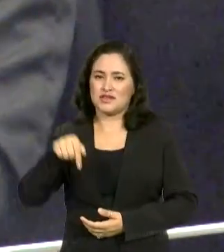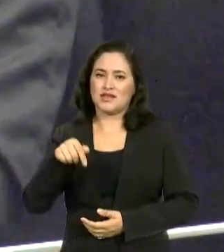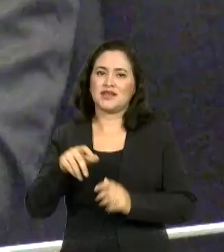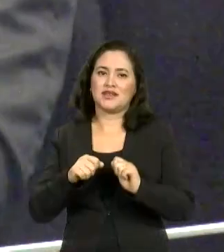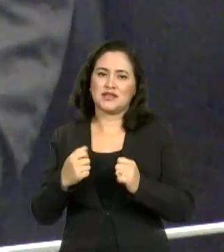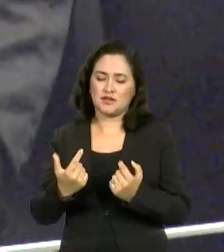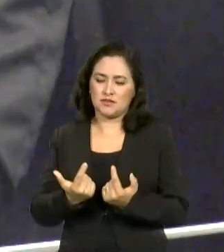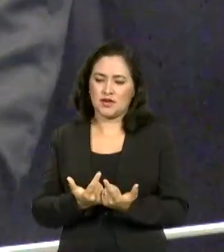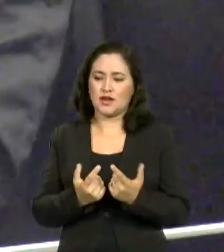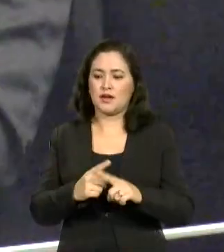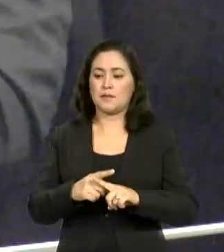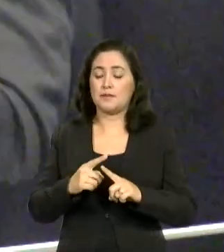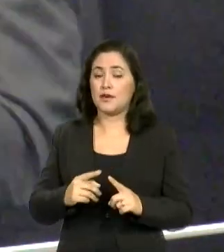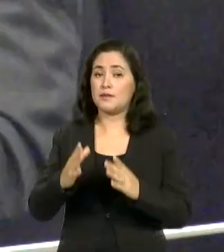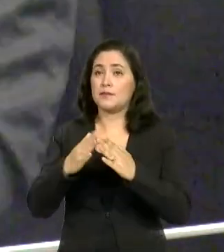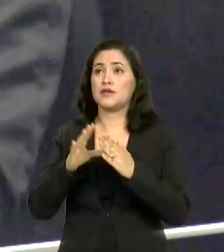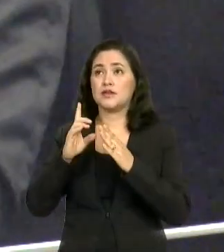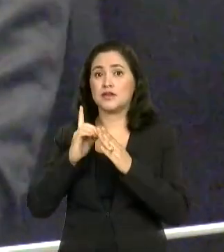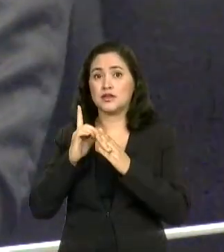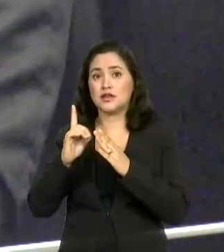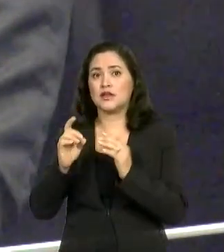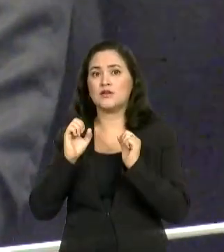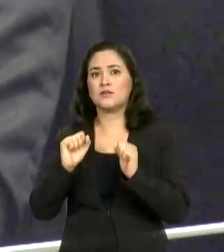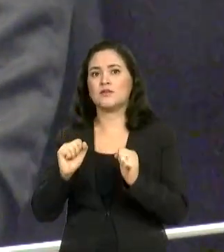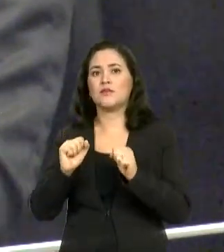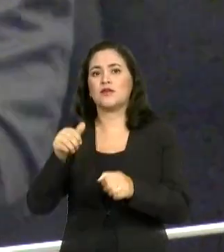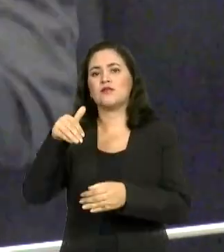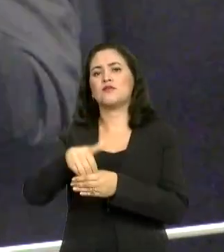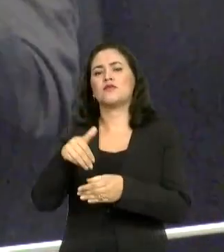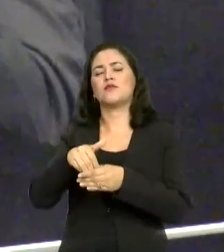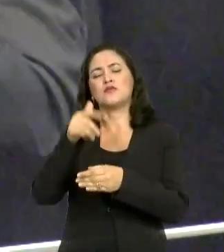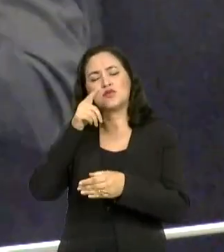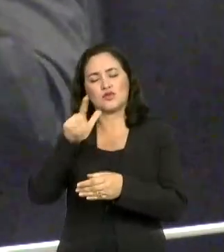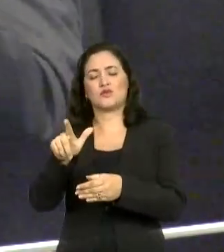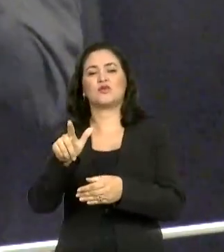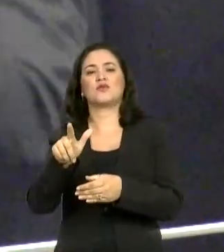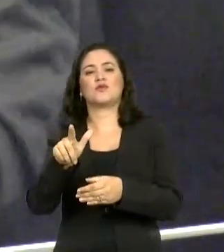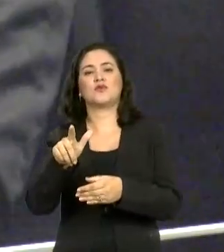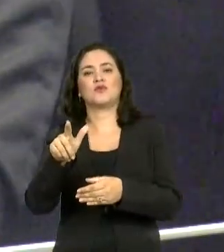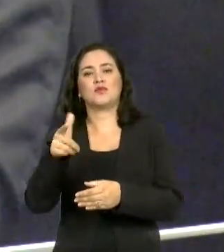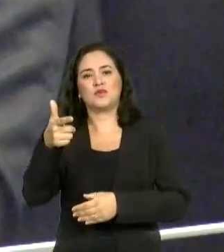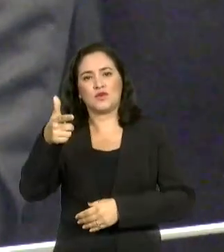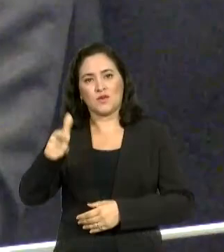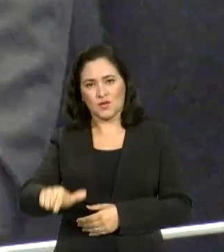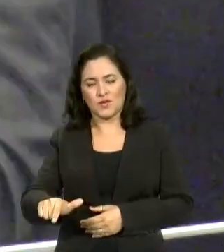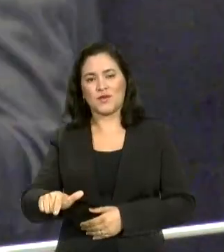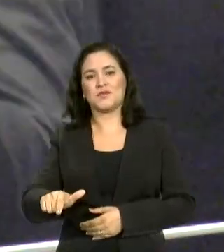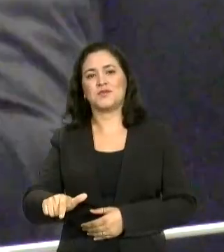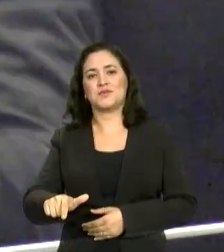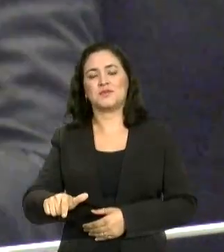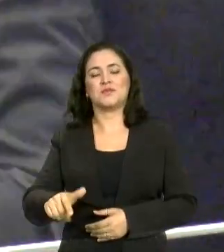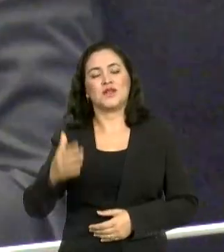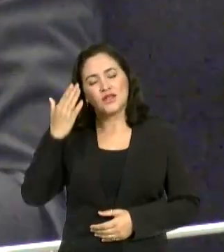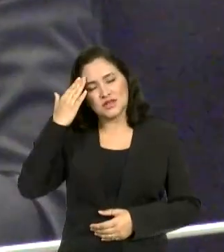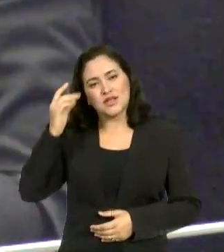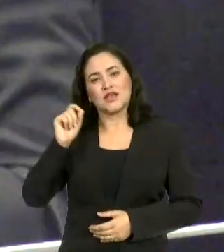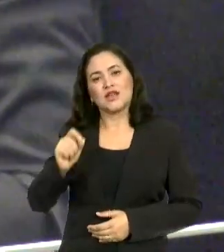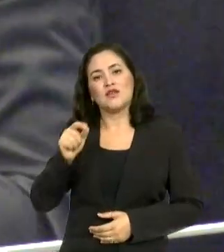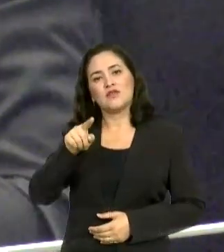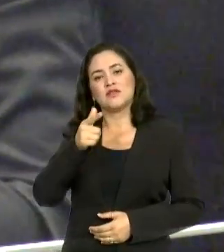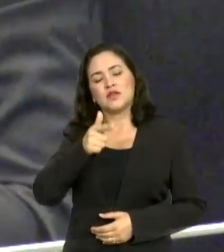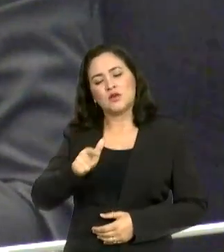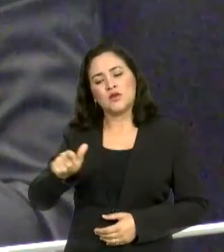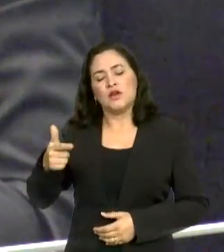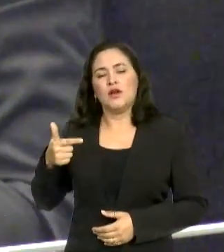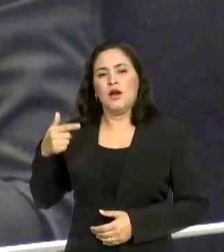disse, a eleição ela passa, mas ela volta. E tenho certeza que você continuará o seu legado político, porque você é um cara que é do